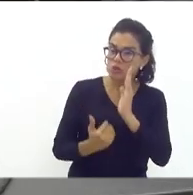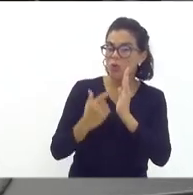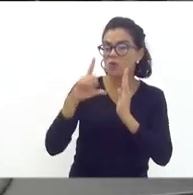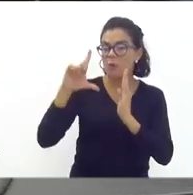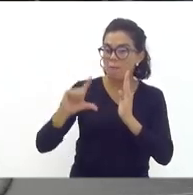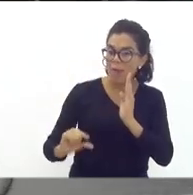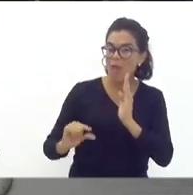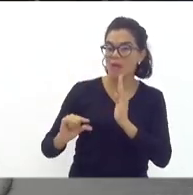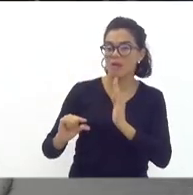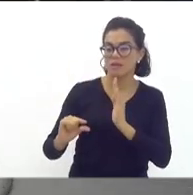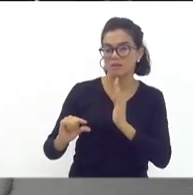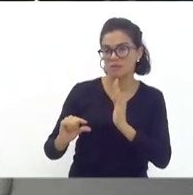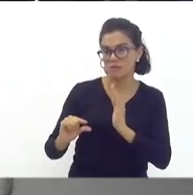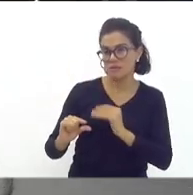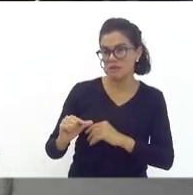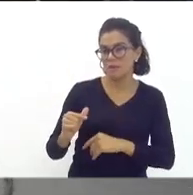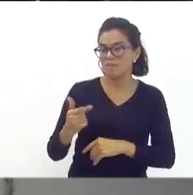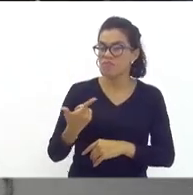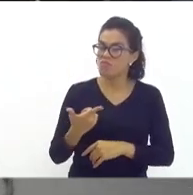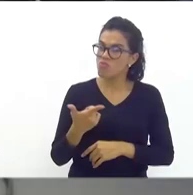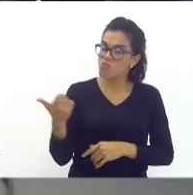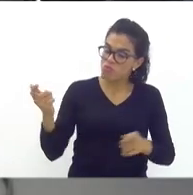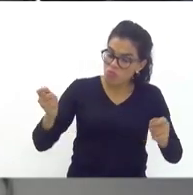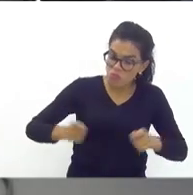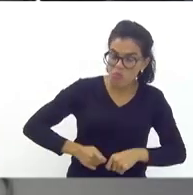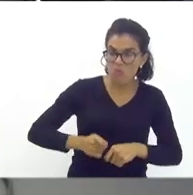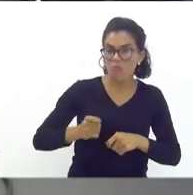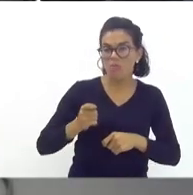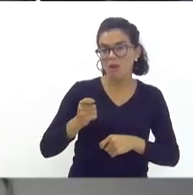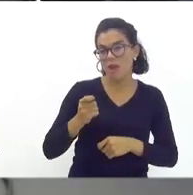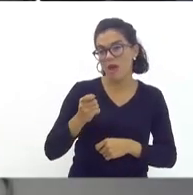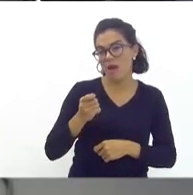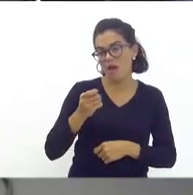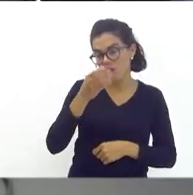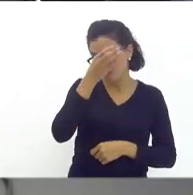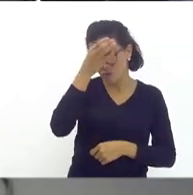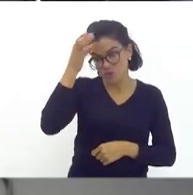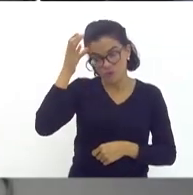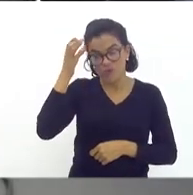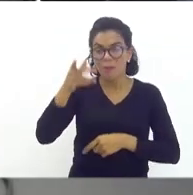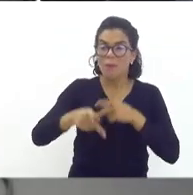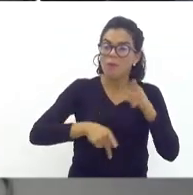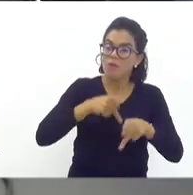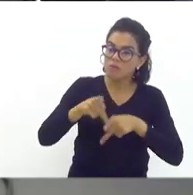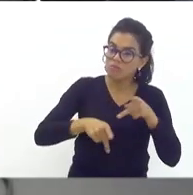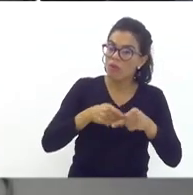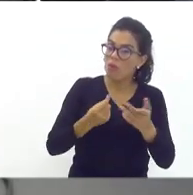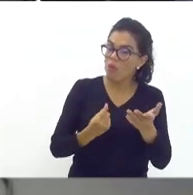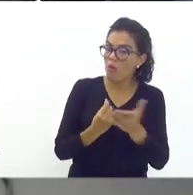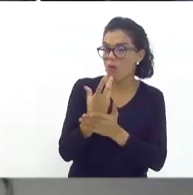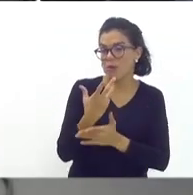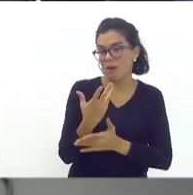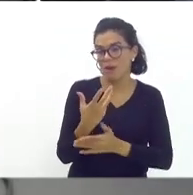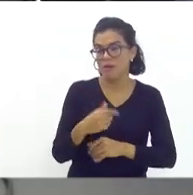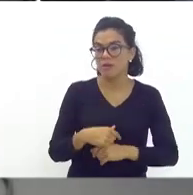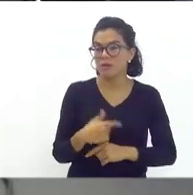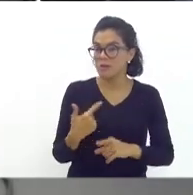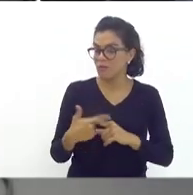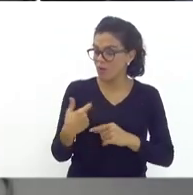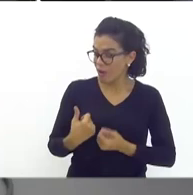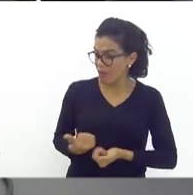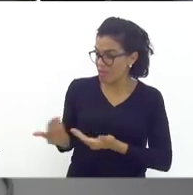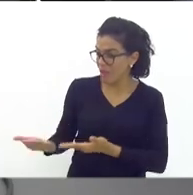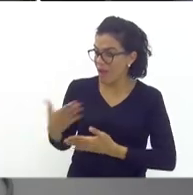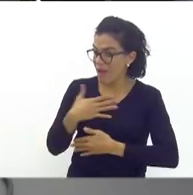que eles possam dar pelo menos entendeu condições do usuário do morador de lá né ter o mesmo porque ele que que ele faz a alegria